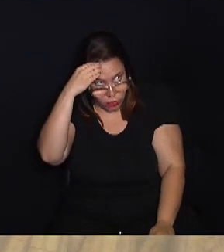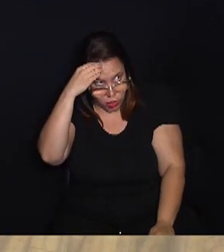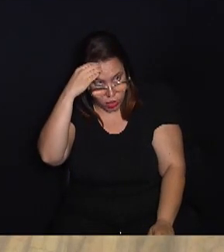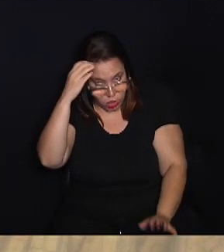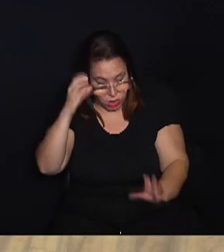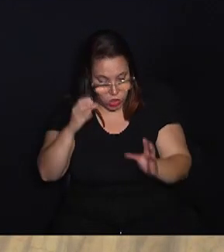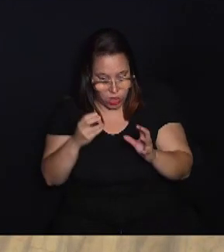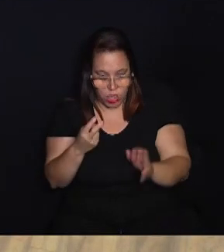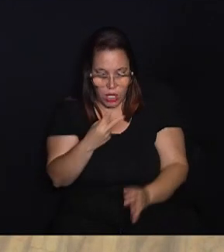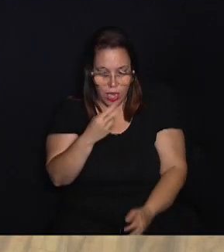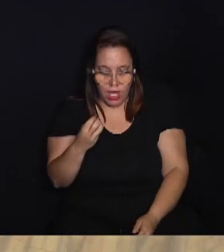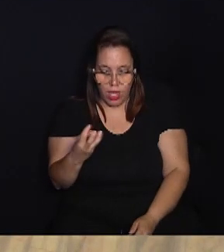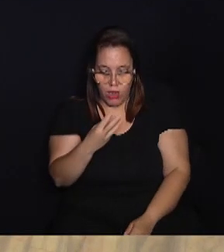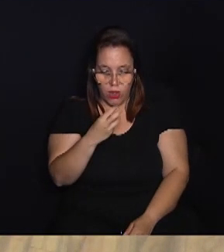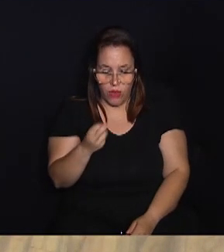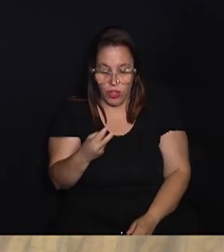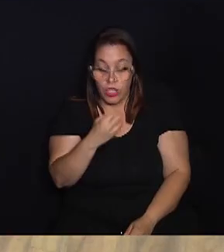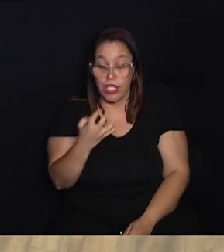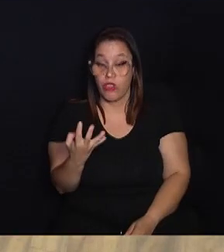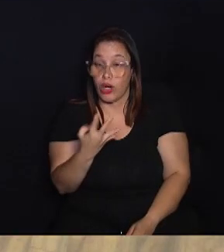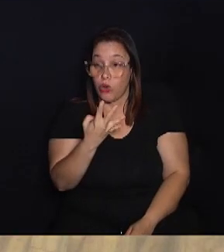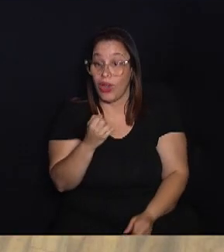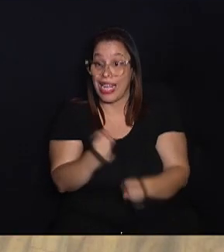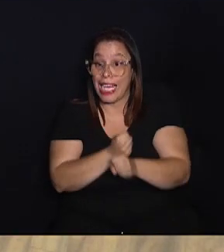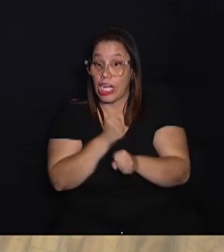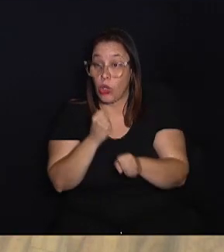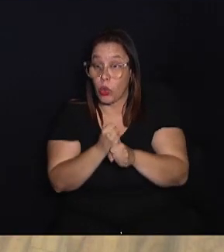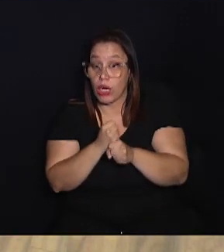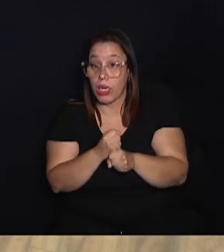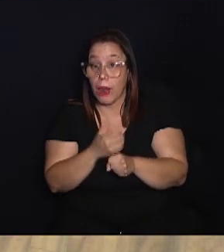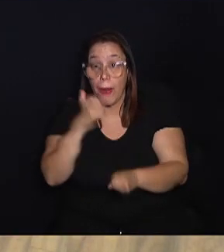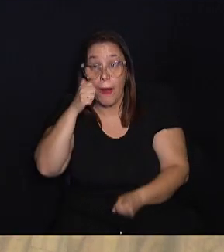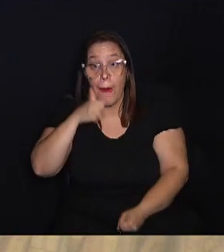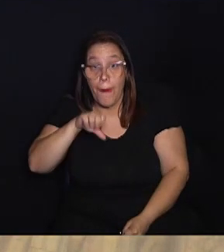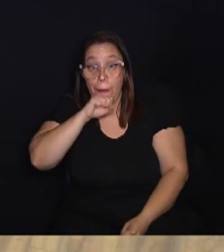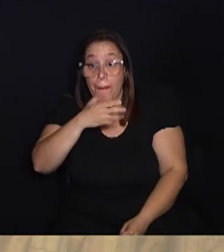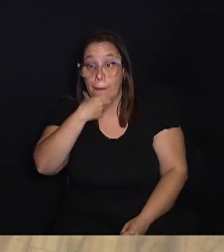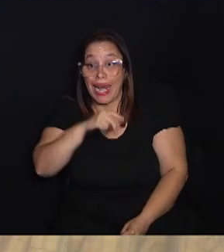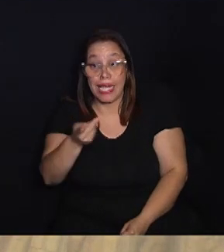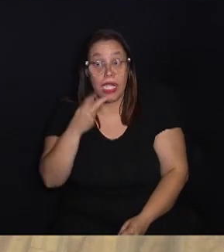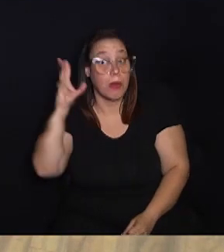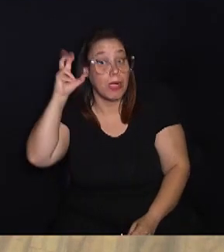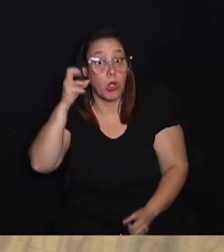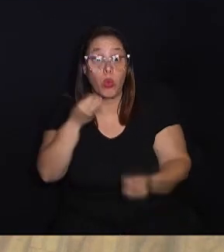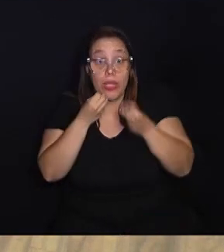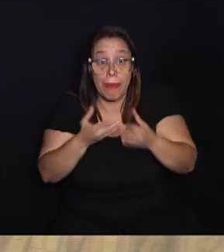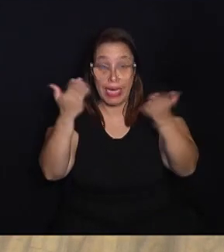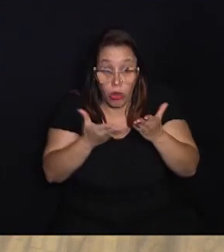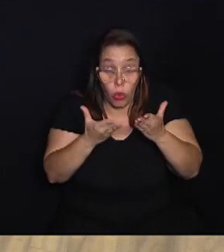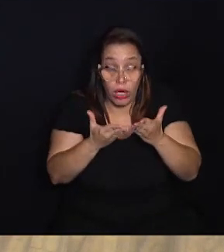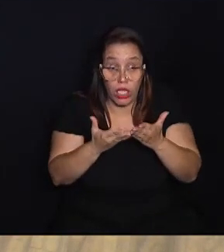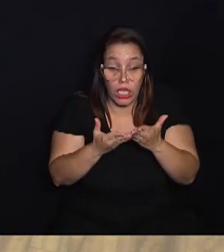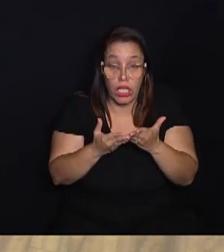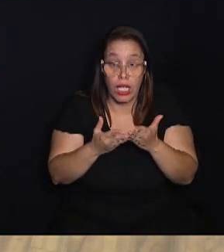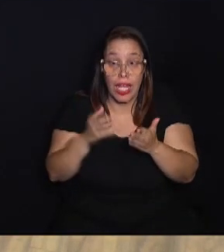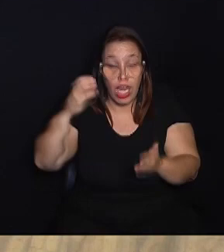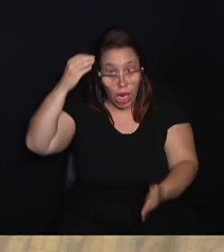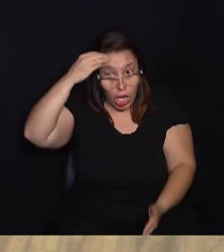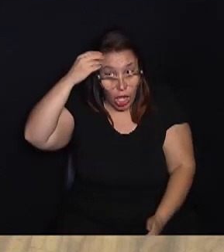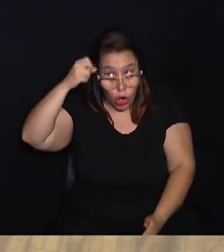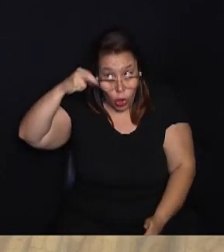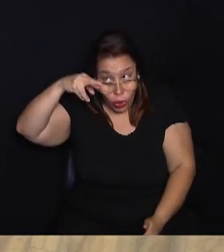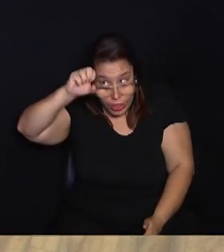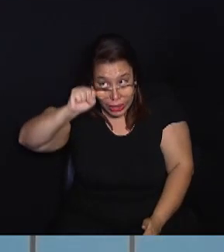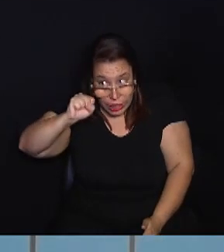formado aos 23, 24 anos. Pais, escutem bem o que eu vou falar agora. Se o córtex, que é